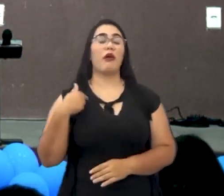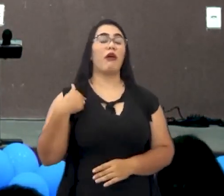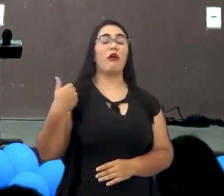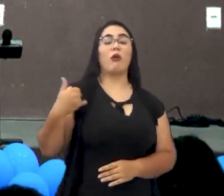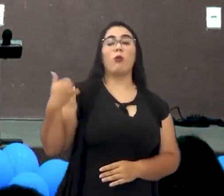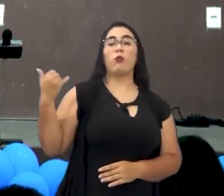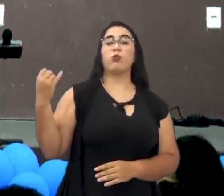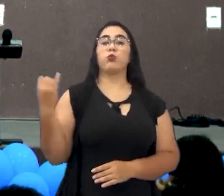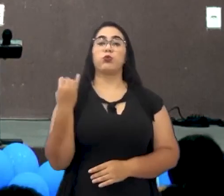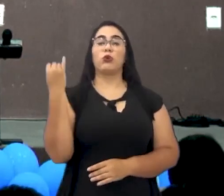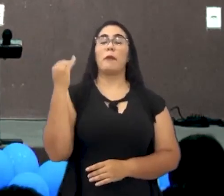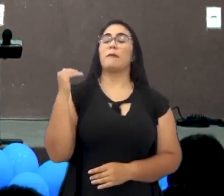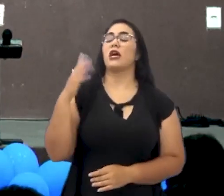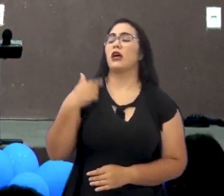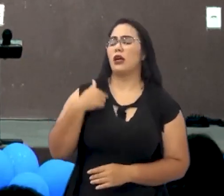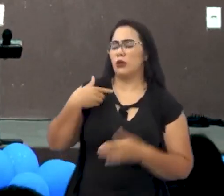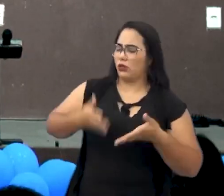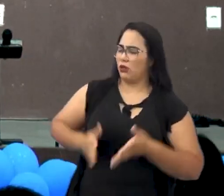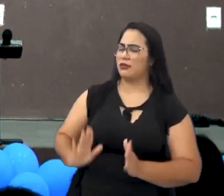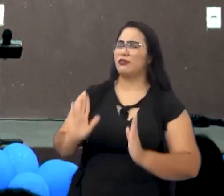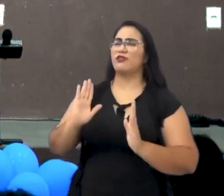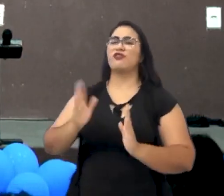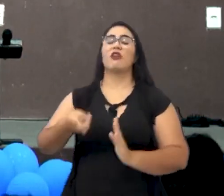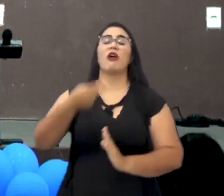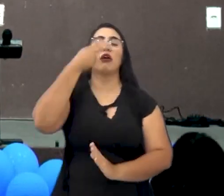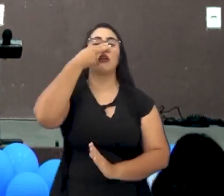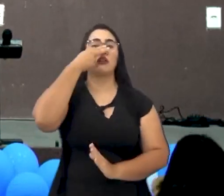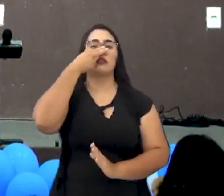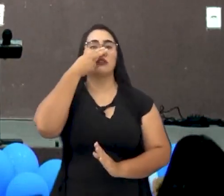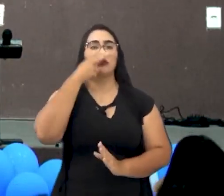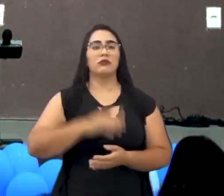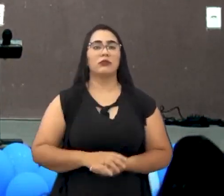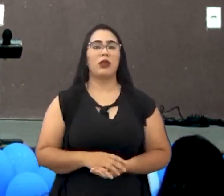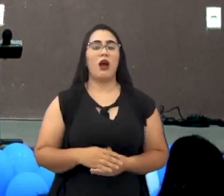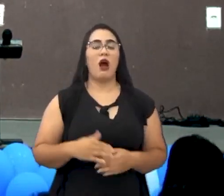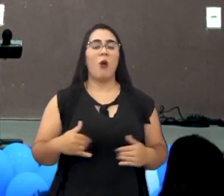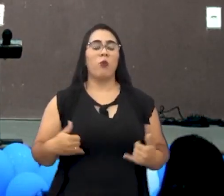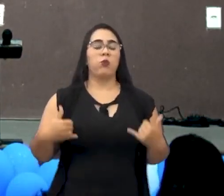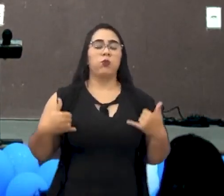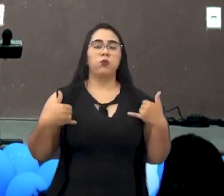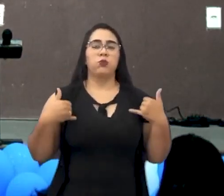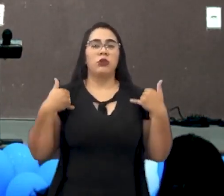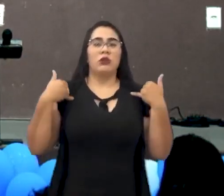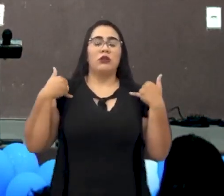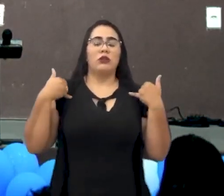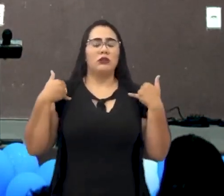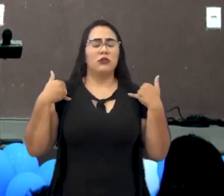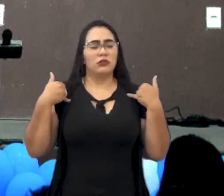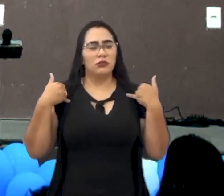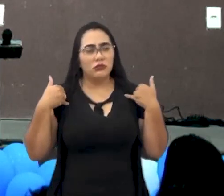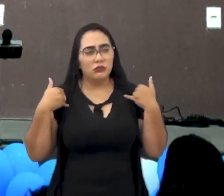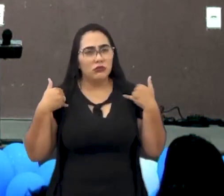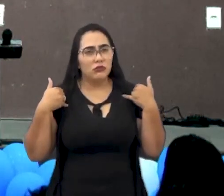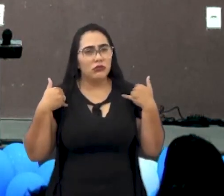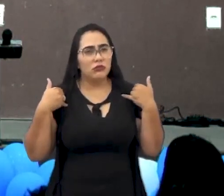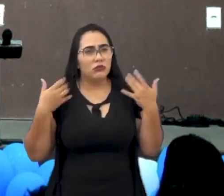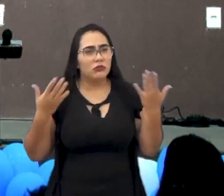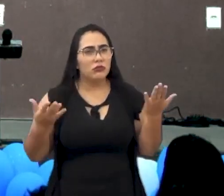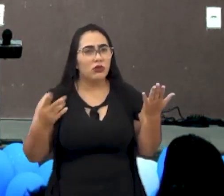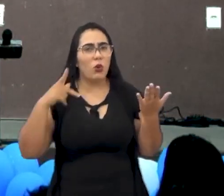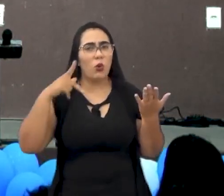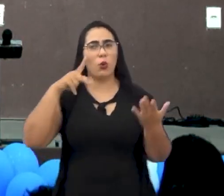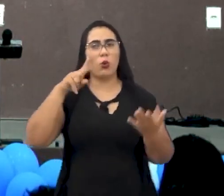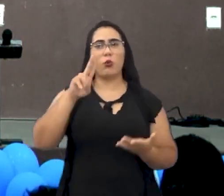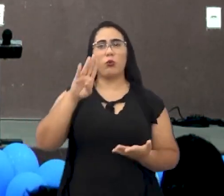sou crente, nasci no lar cristão, é tanta coisa, tanta vaidade. Pois, meu amigo, o publicano vai